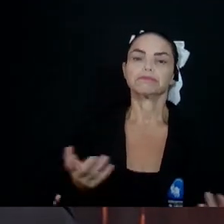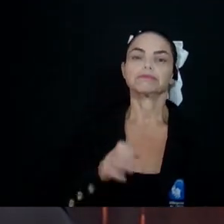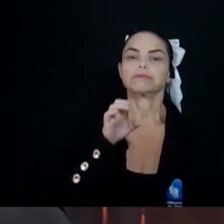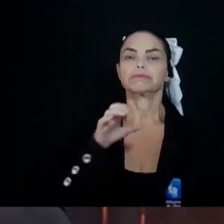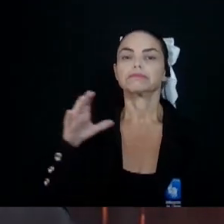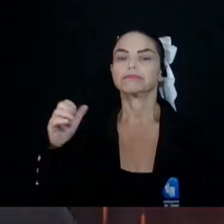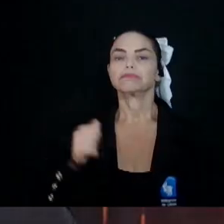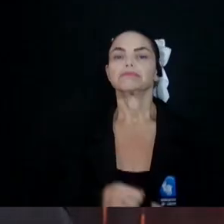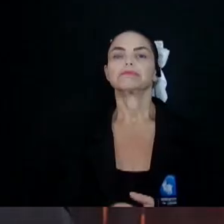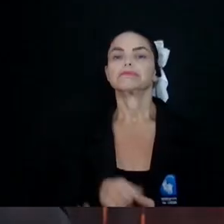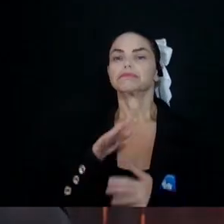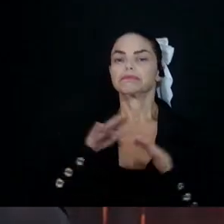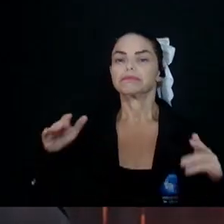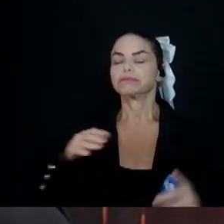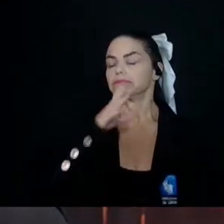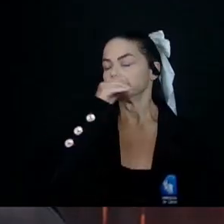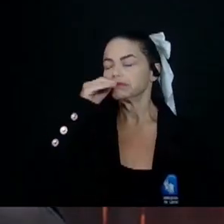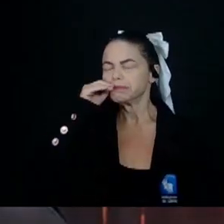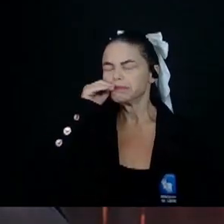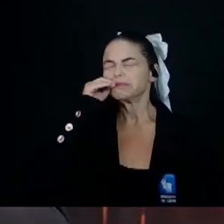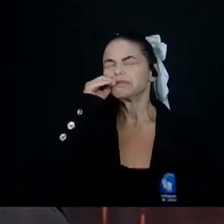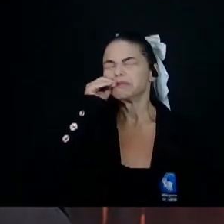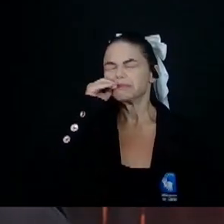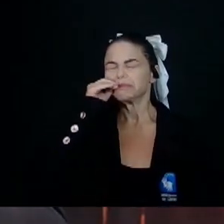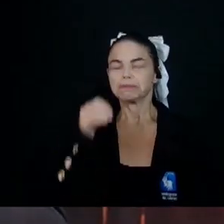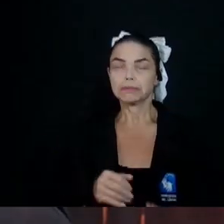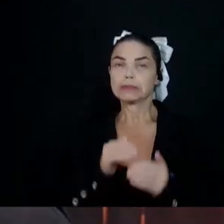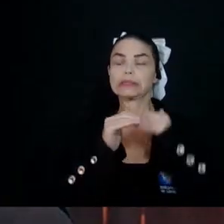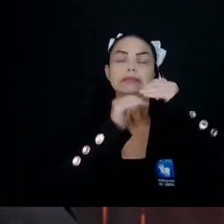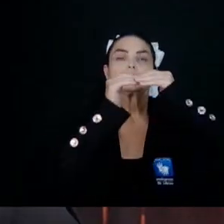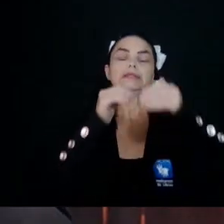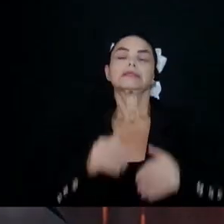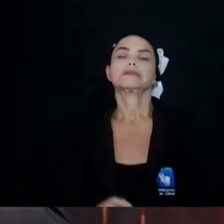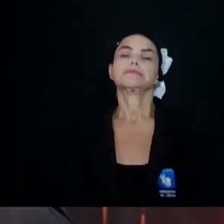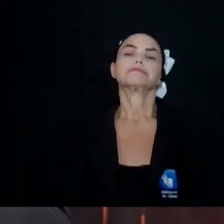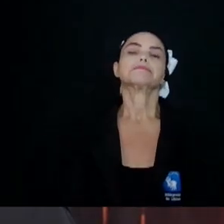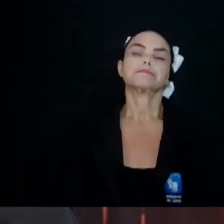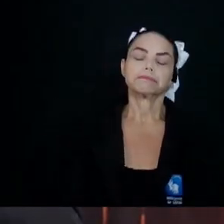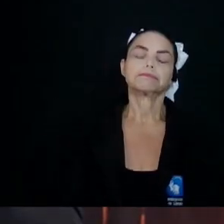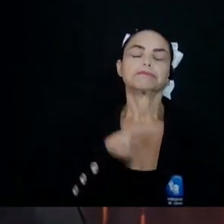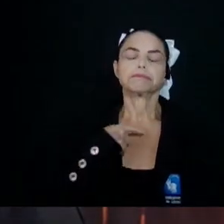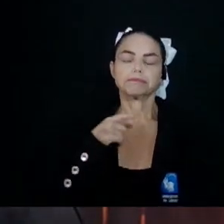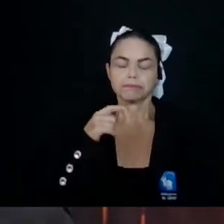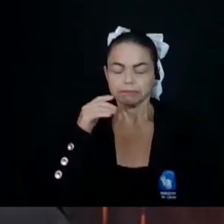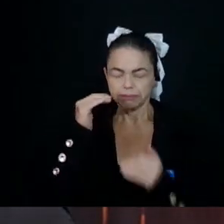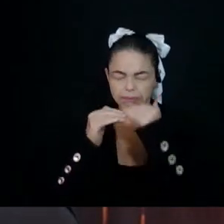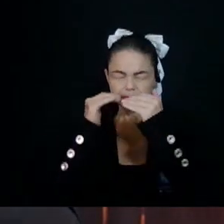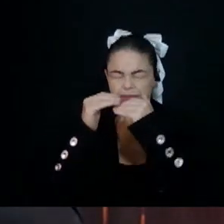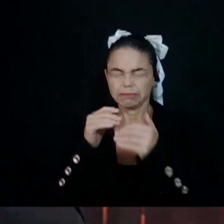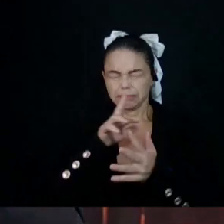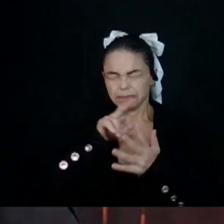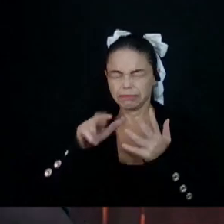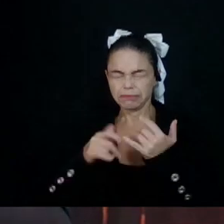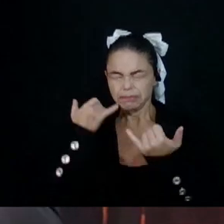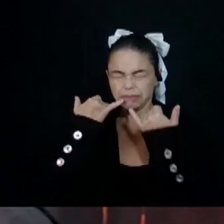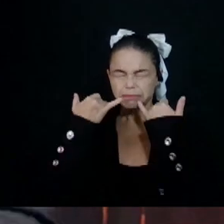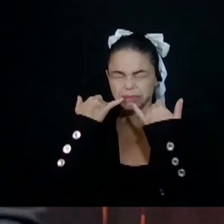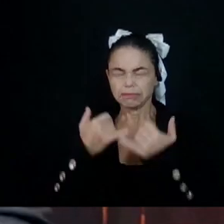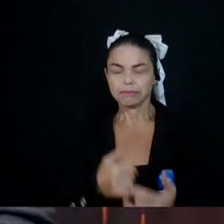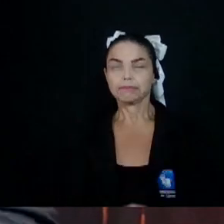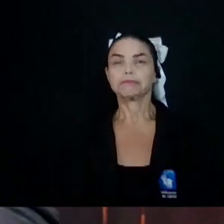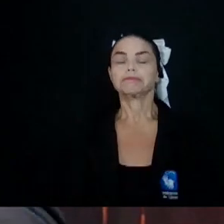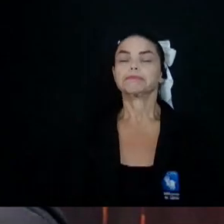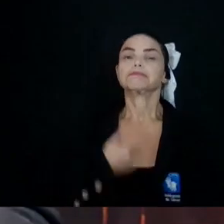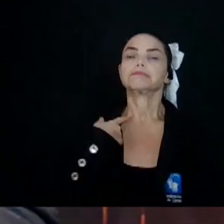e adolescentes são pessoas em desenvolvimento, né? Então tem que desenvolver tendo várias informações e formando a sua